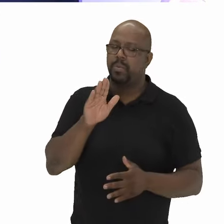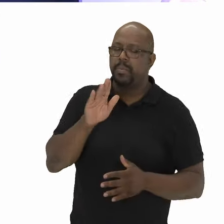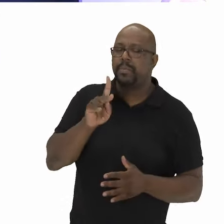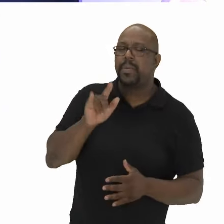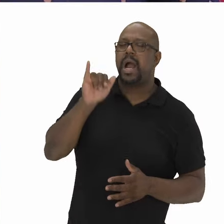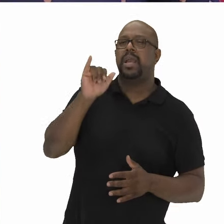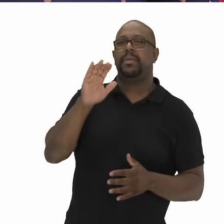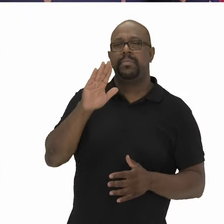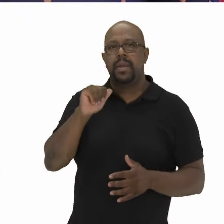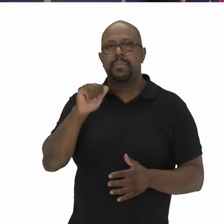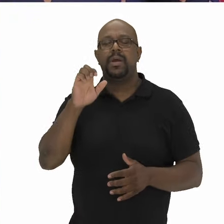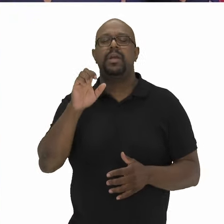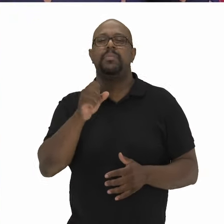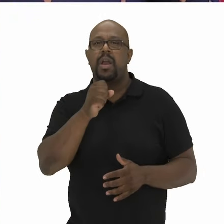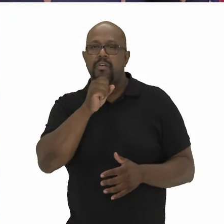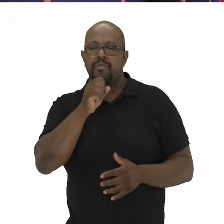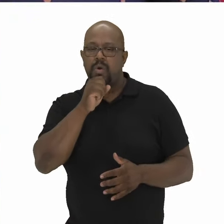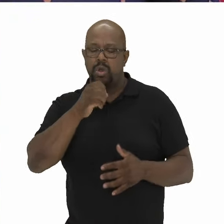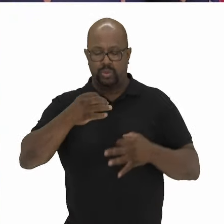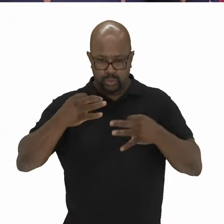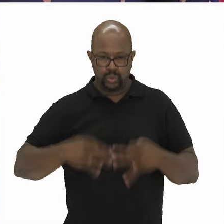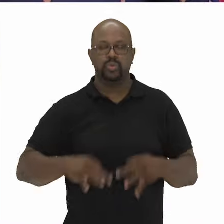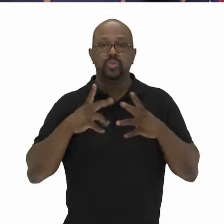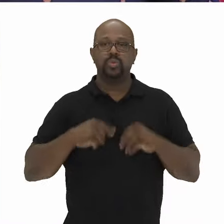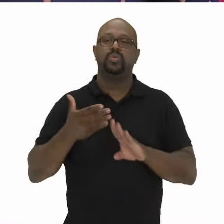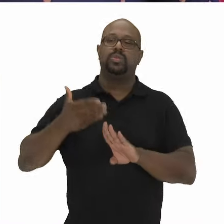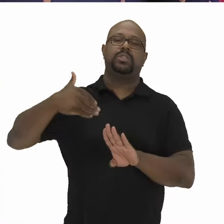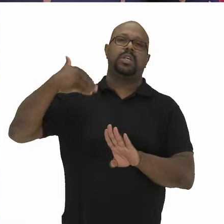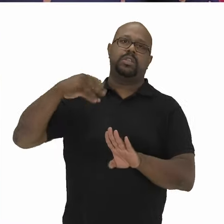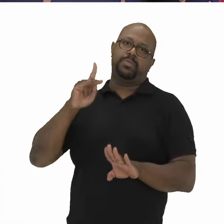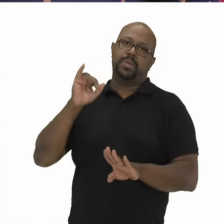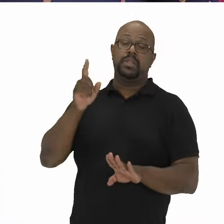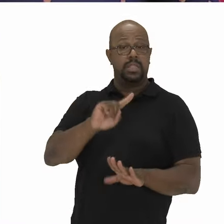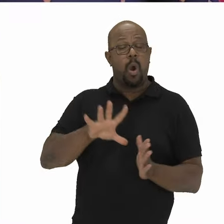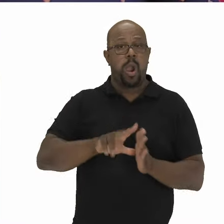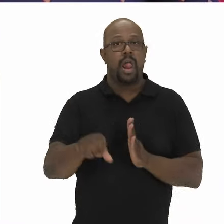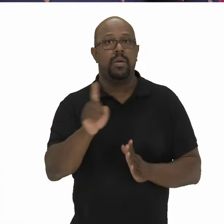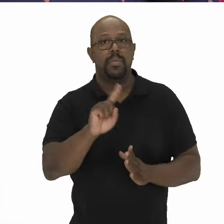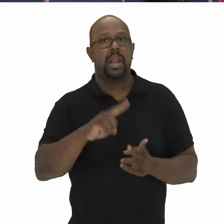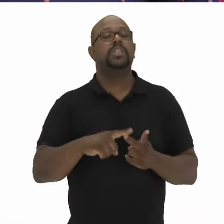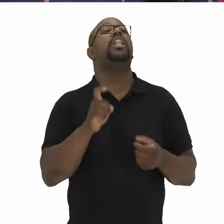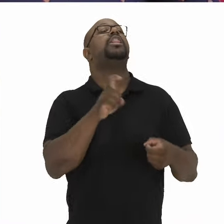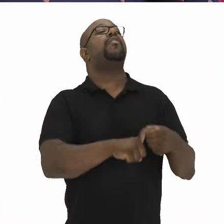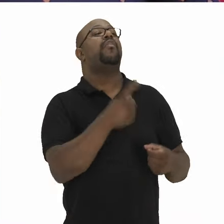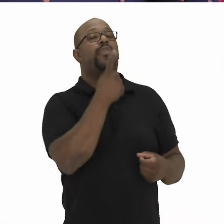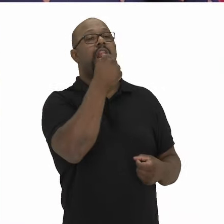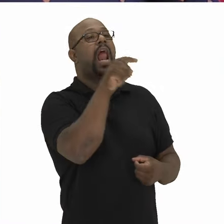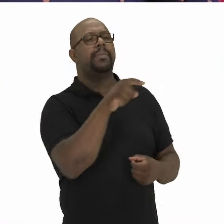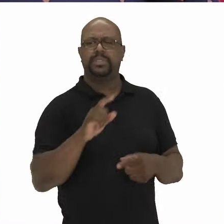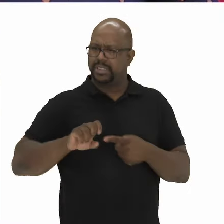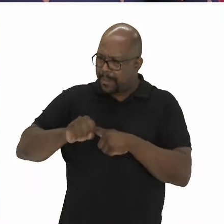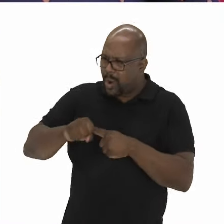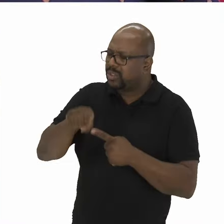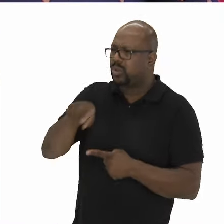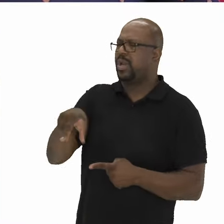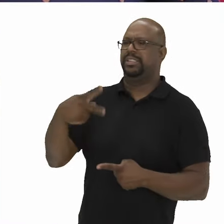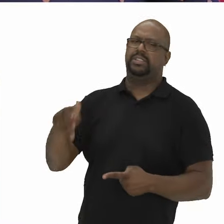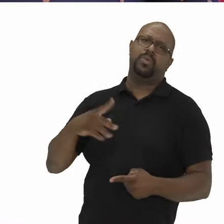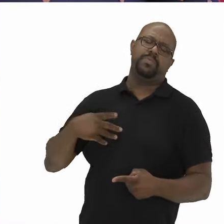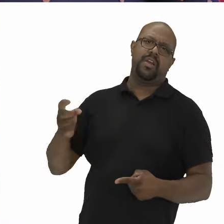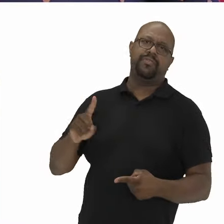meu pai minha mãe minha avó e os justos que os precederam não roubarás devolva o lábios do coleguinha esse